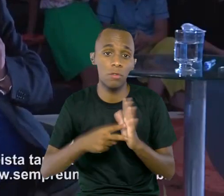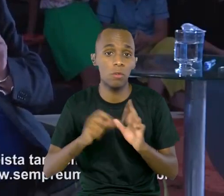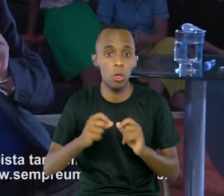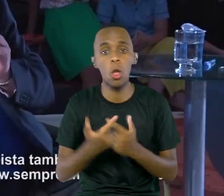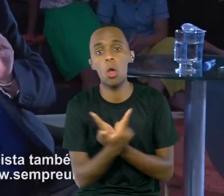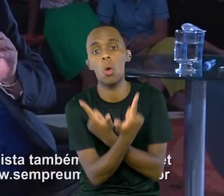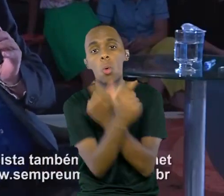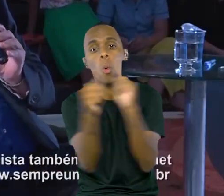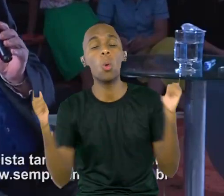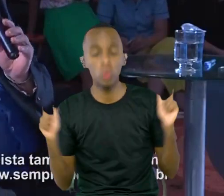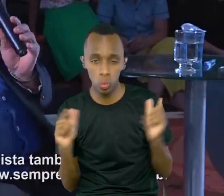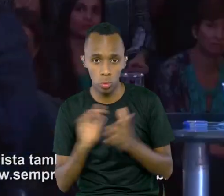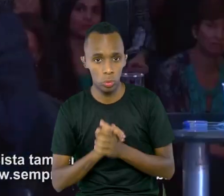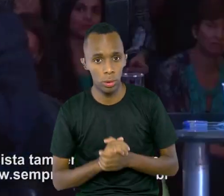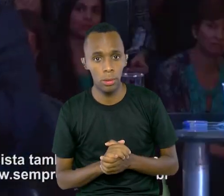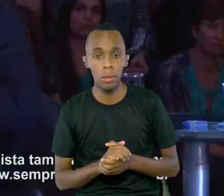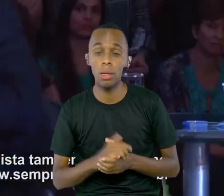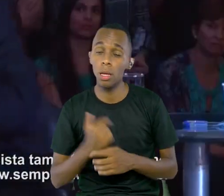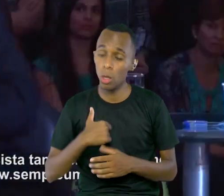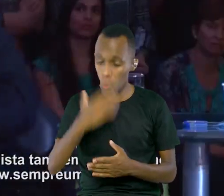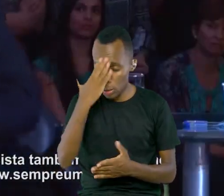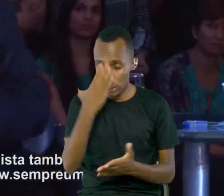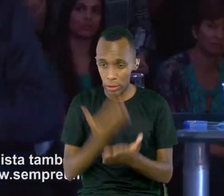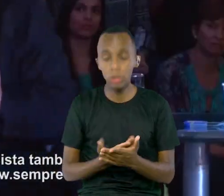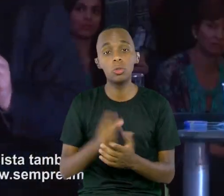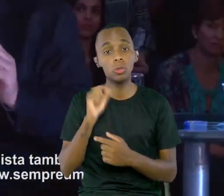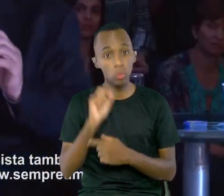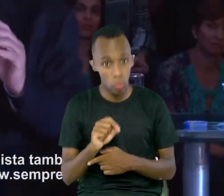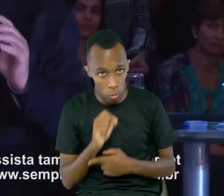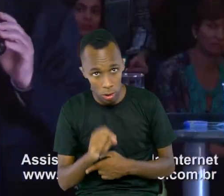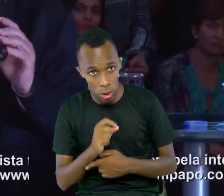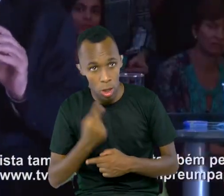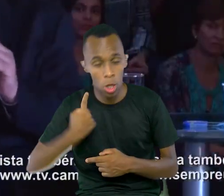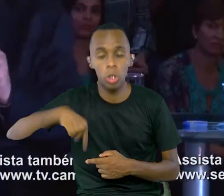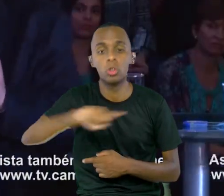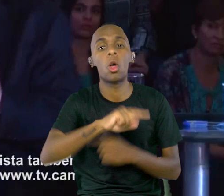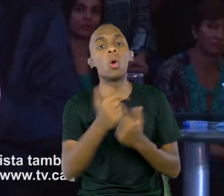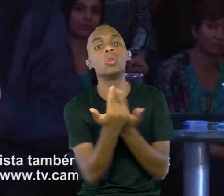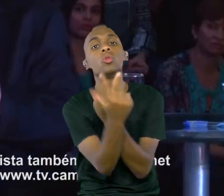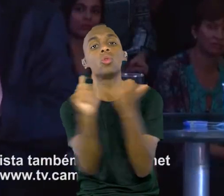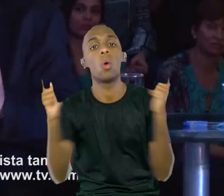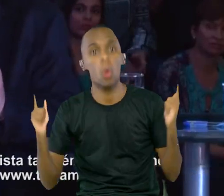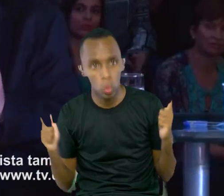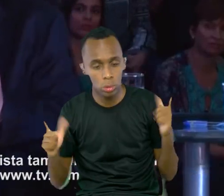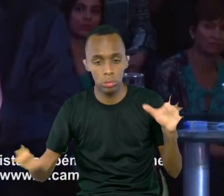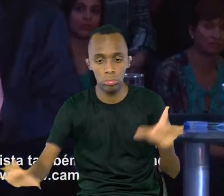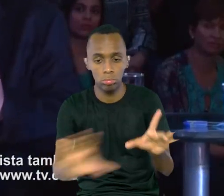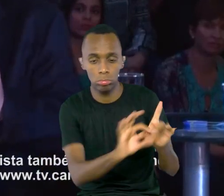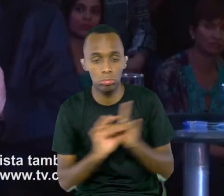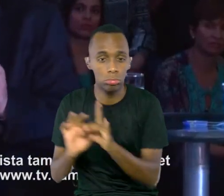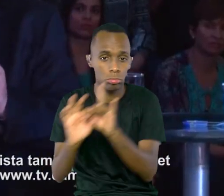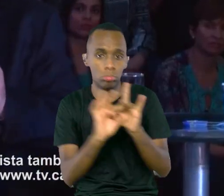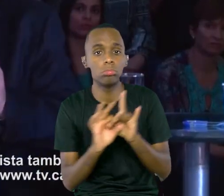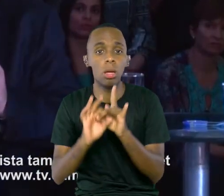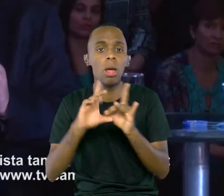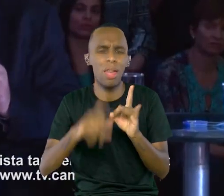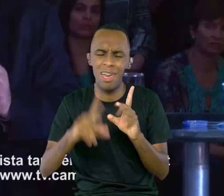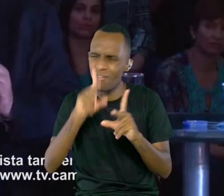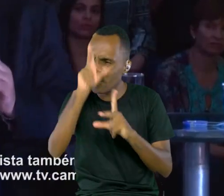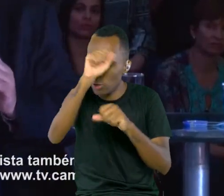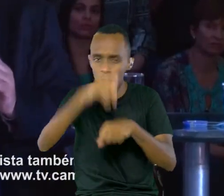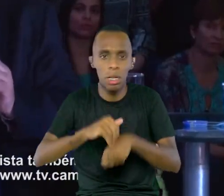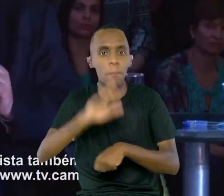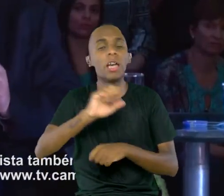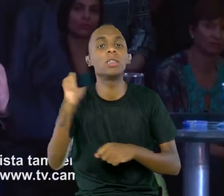caso em espanhol, nós outros. Eu acho que, inclusive, a concepção de nós outros, de noi altri,